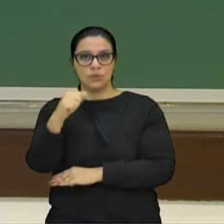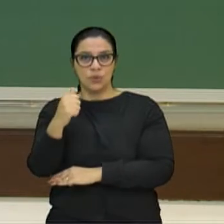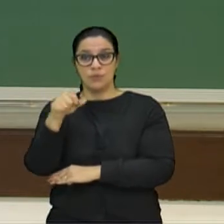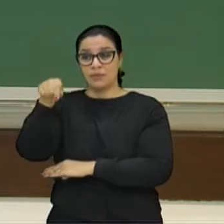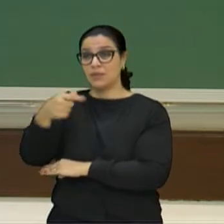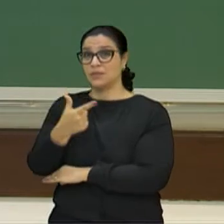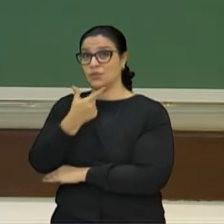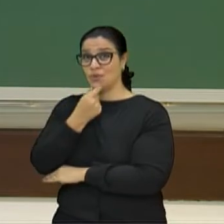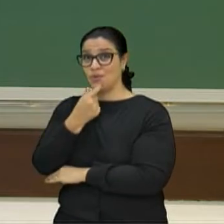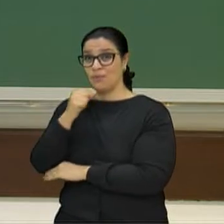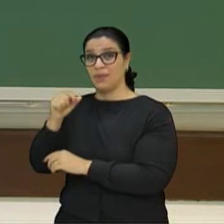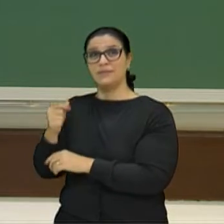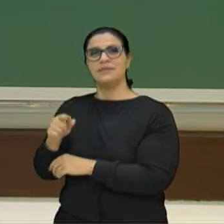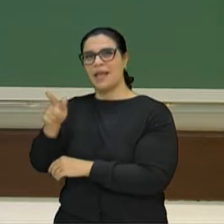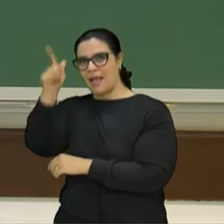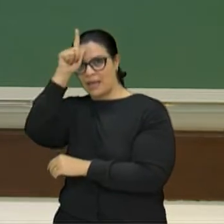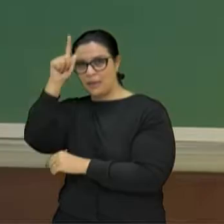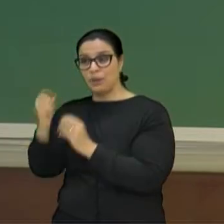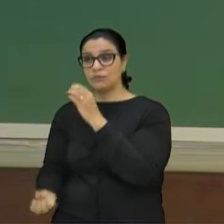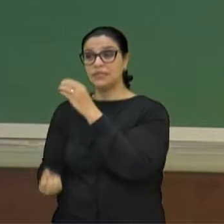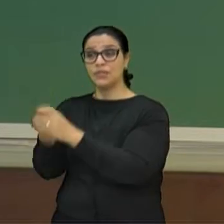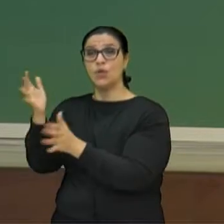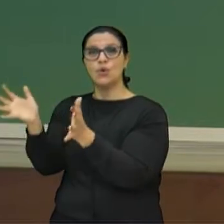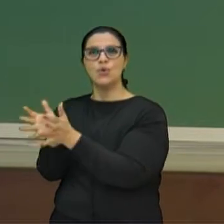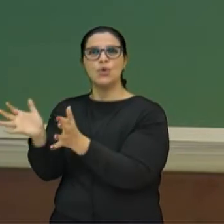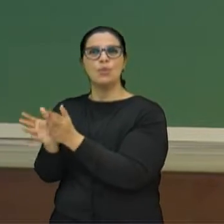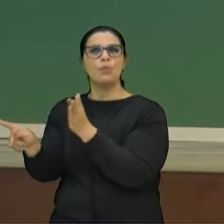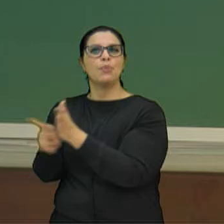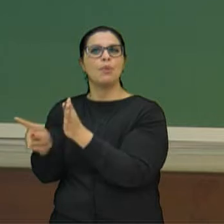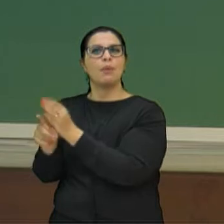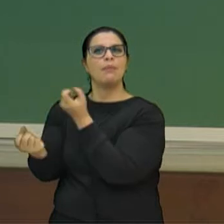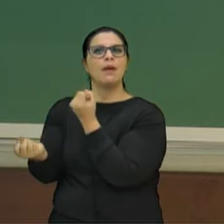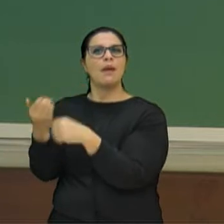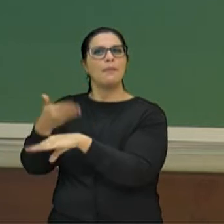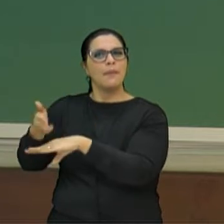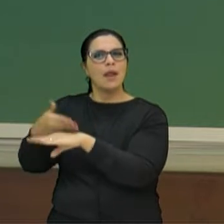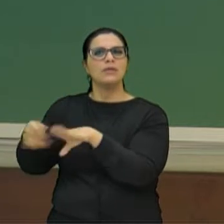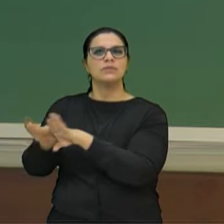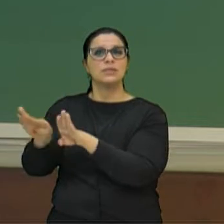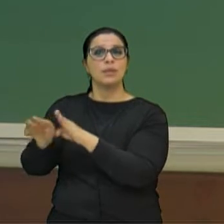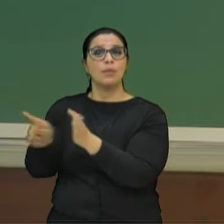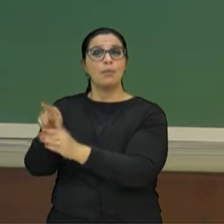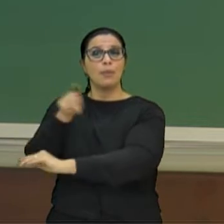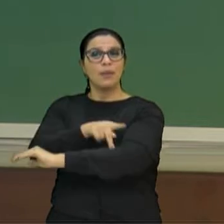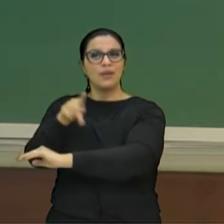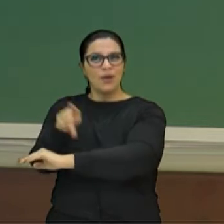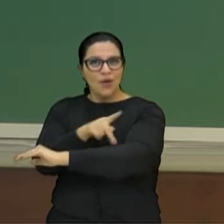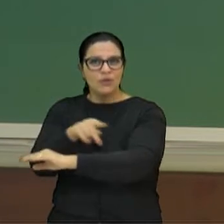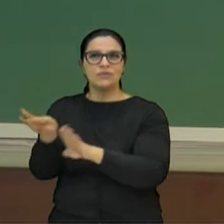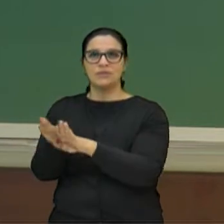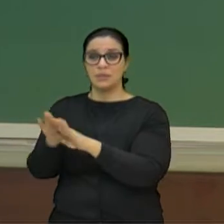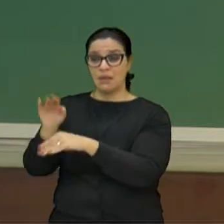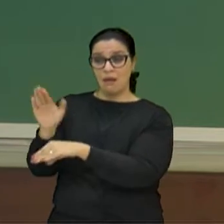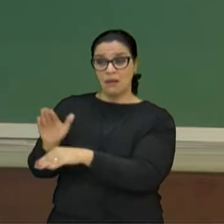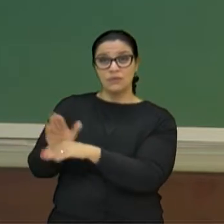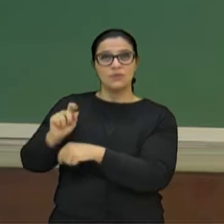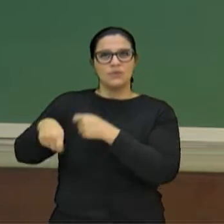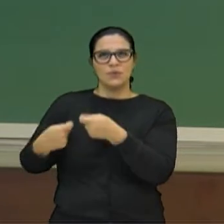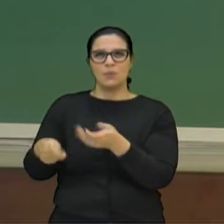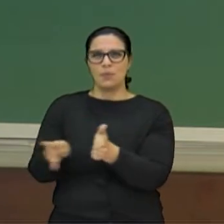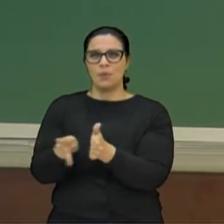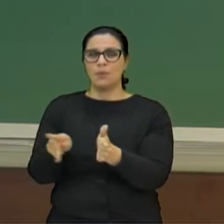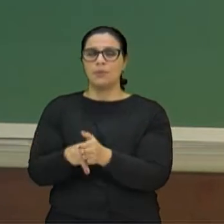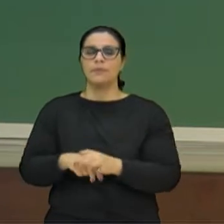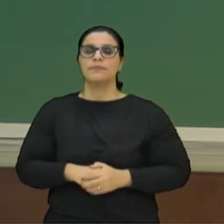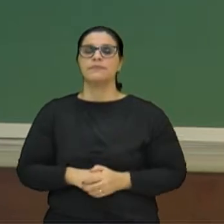foi difundida, foi utilizada para outras situações. No caso aqui, voltada à questão pedagógica e mais para frente ainda na